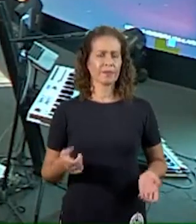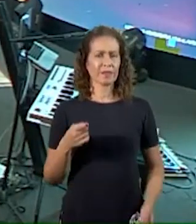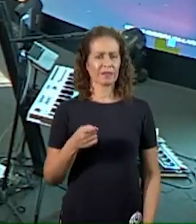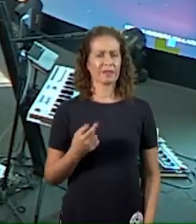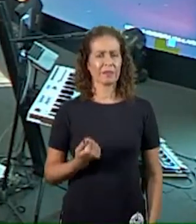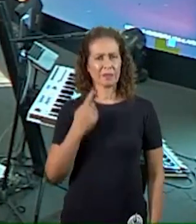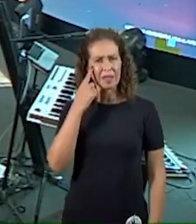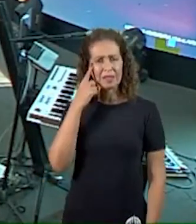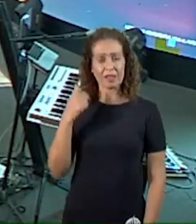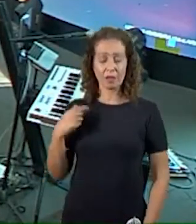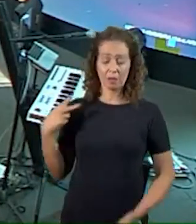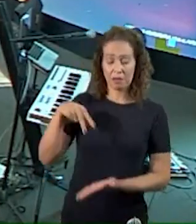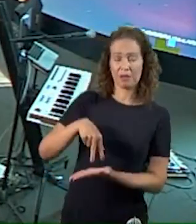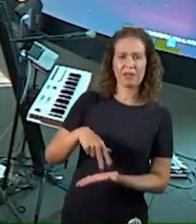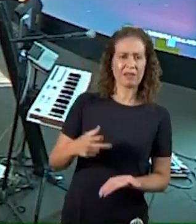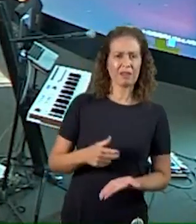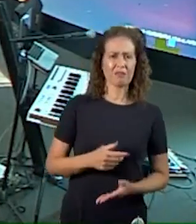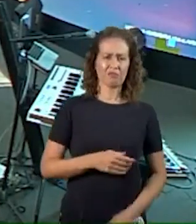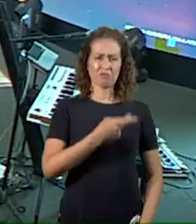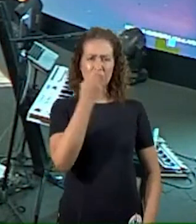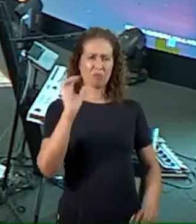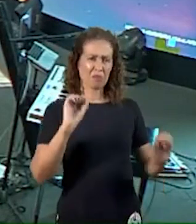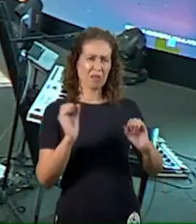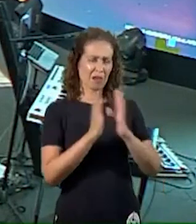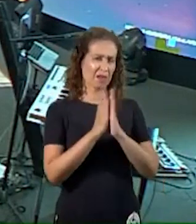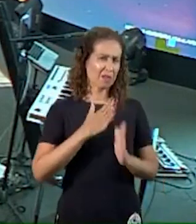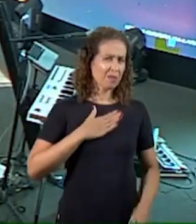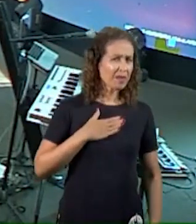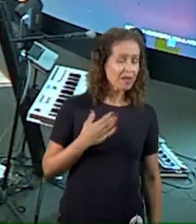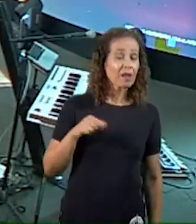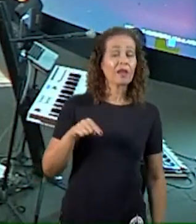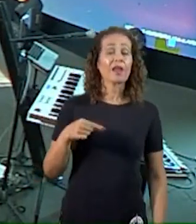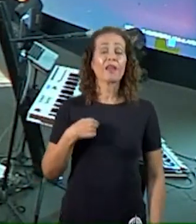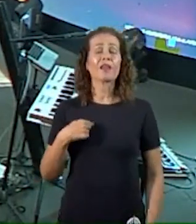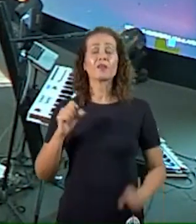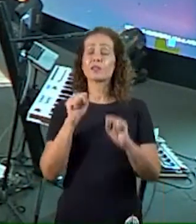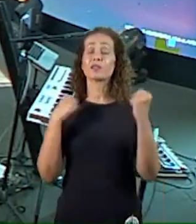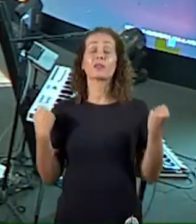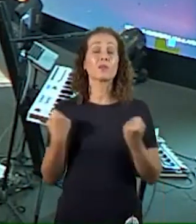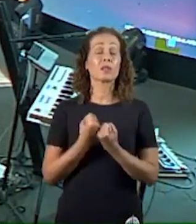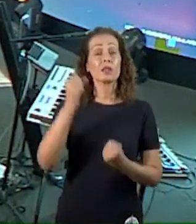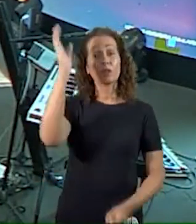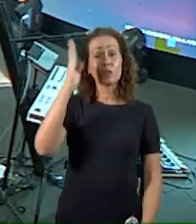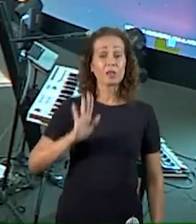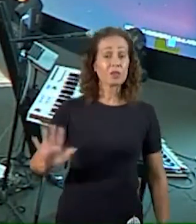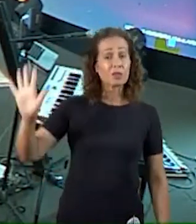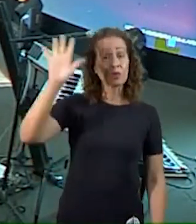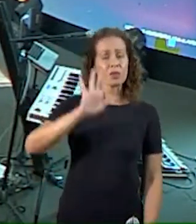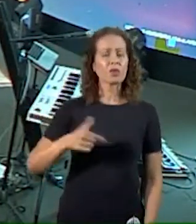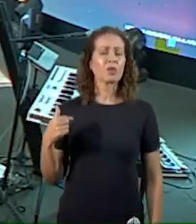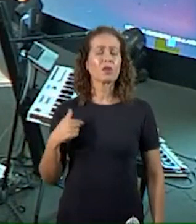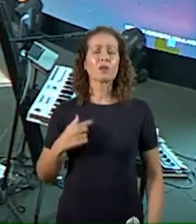eu subo aqui em cima sem gente orar por mim? Vocês acham que eu fazia seminário no Brasil inteiro? Sabe o que era a primeira coisa que eu passava nos